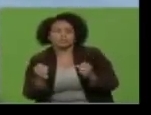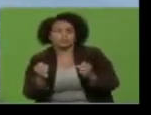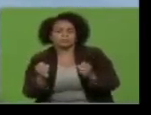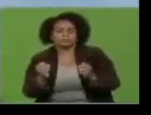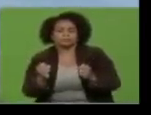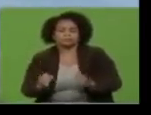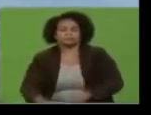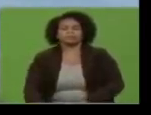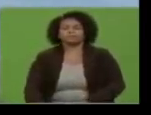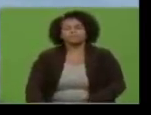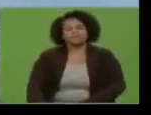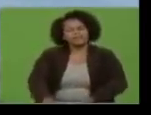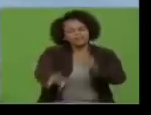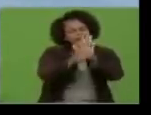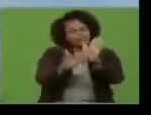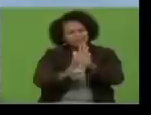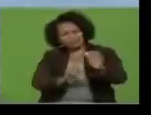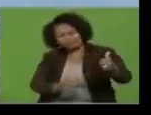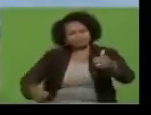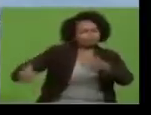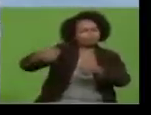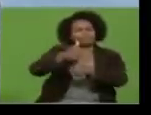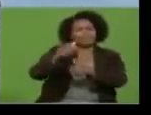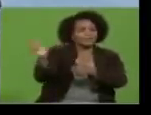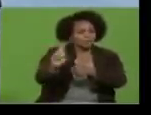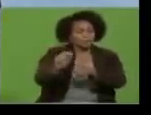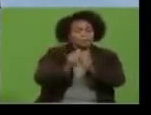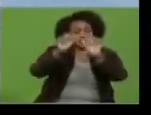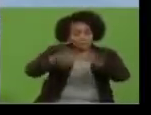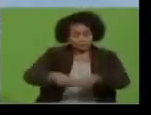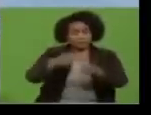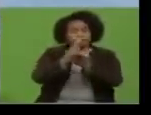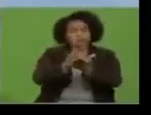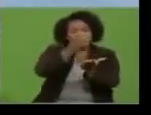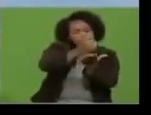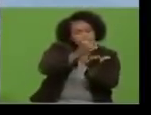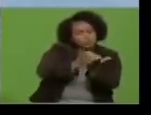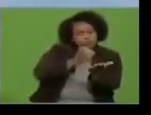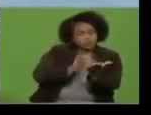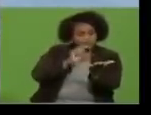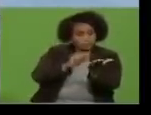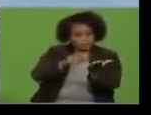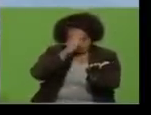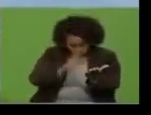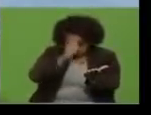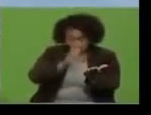medidas extremas, respeitando a Constituição, a nossa lei-mãe.